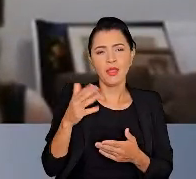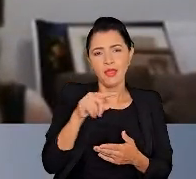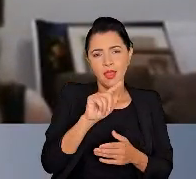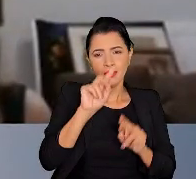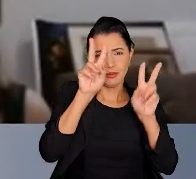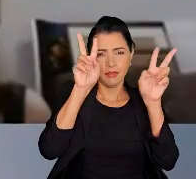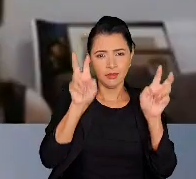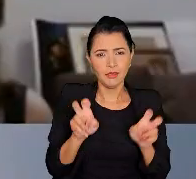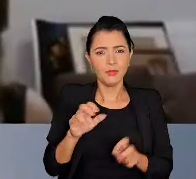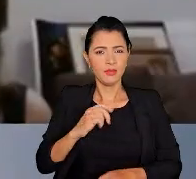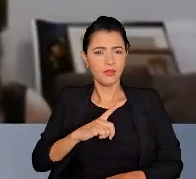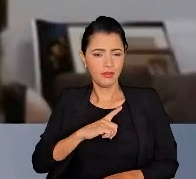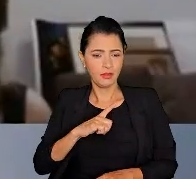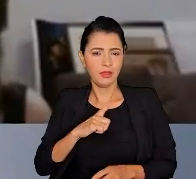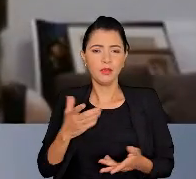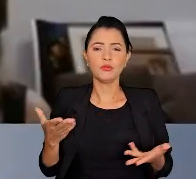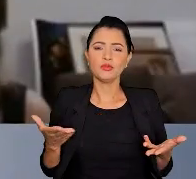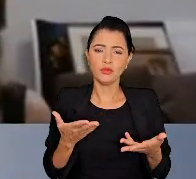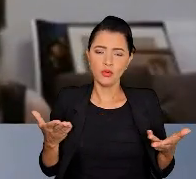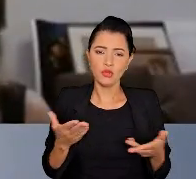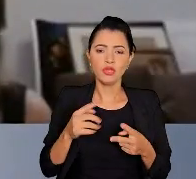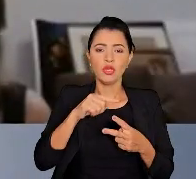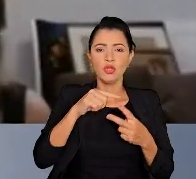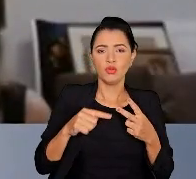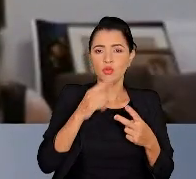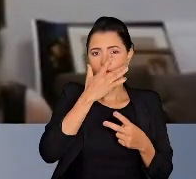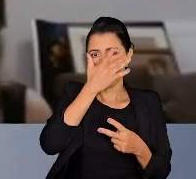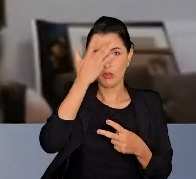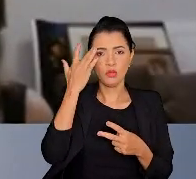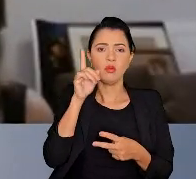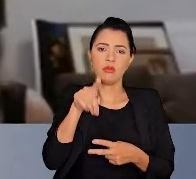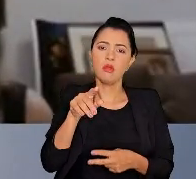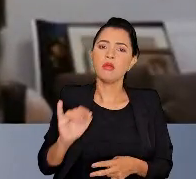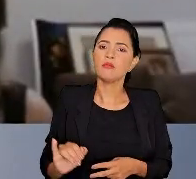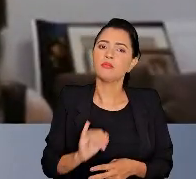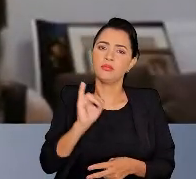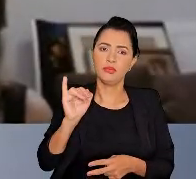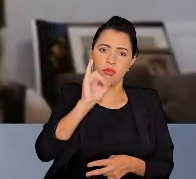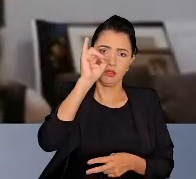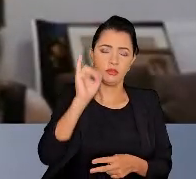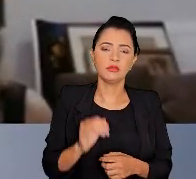disso, nós temos hoje duas presenças importantíssimas.